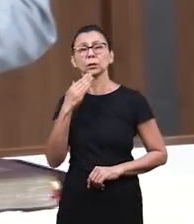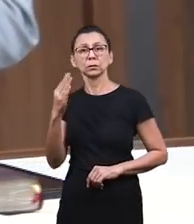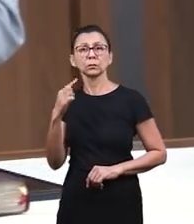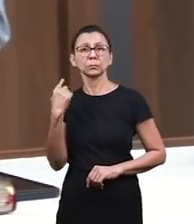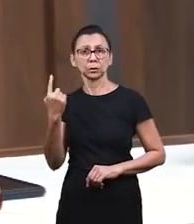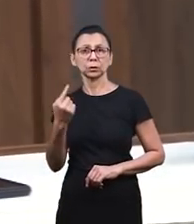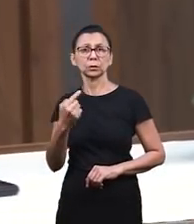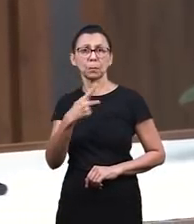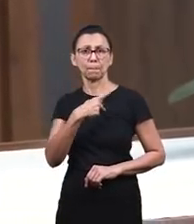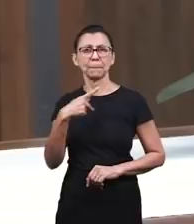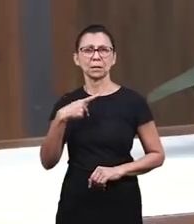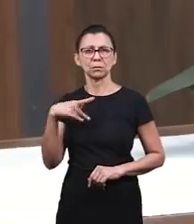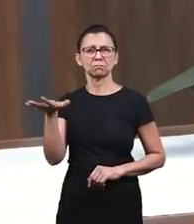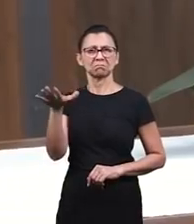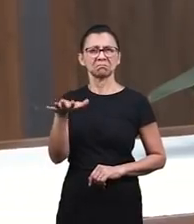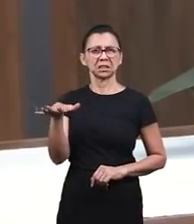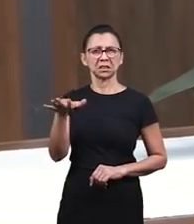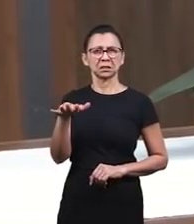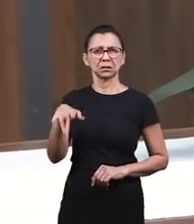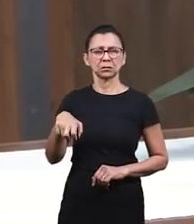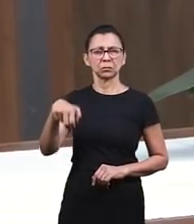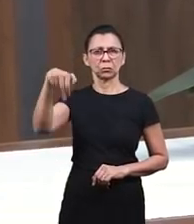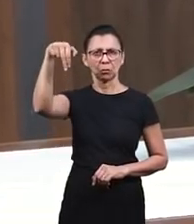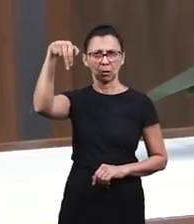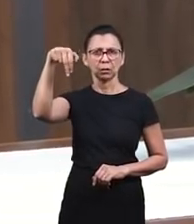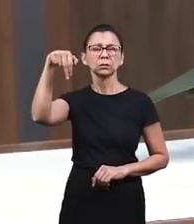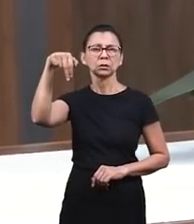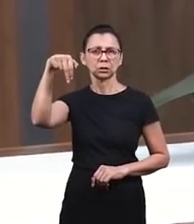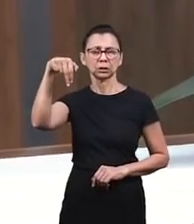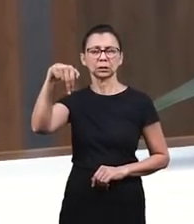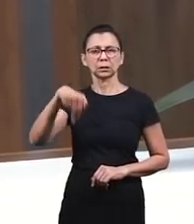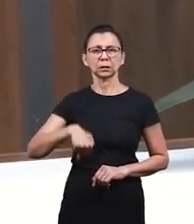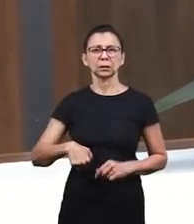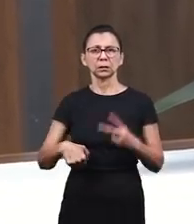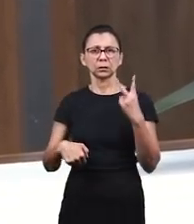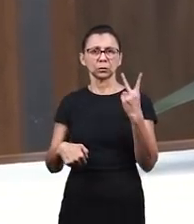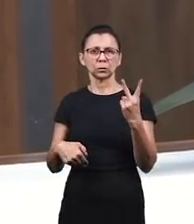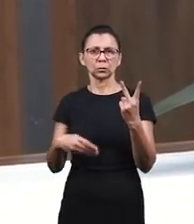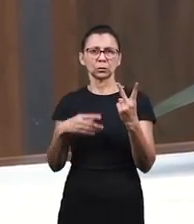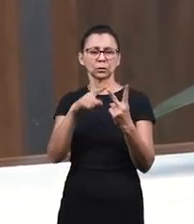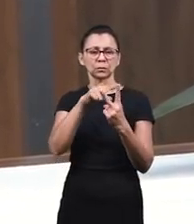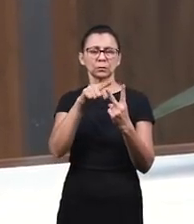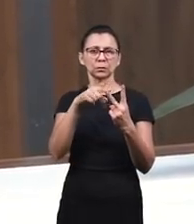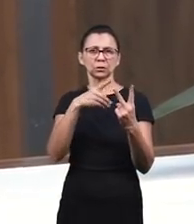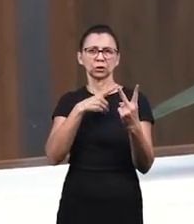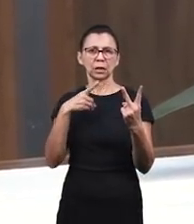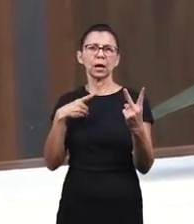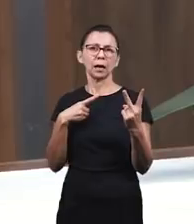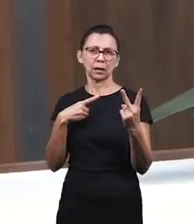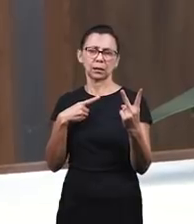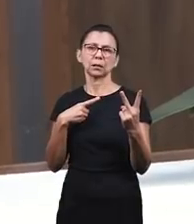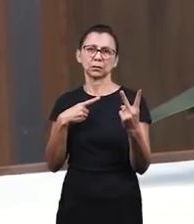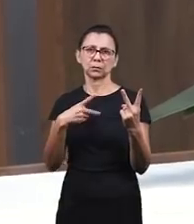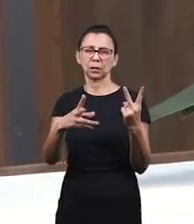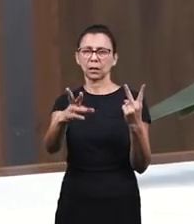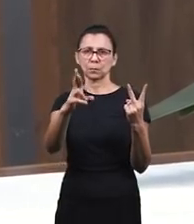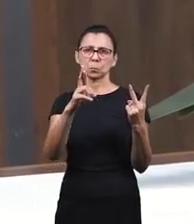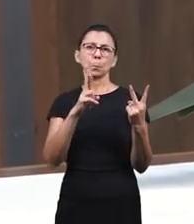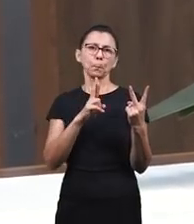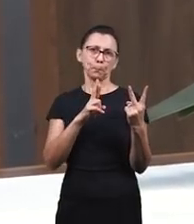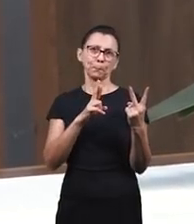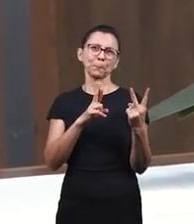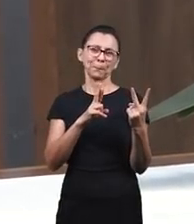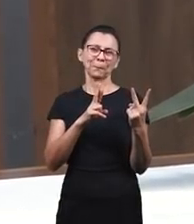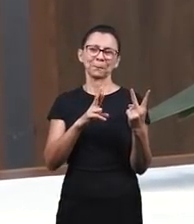pastores ali da região norte do país que 2 diáconos trouxessem a resposta a essa pergunta. E nós temos